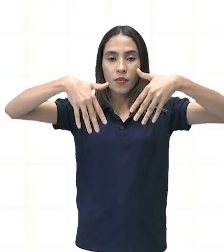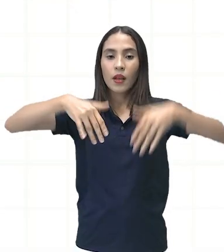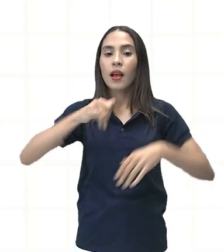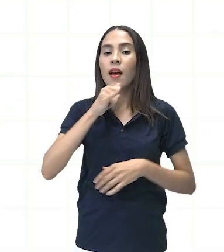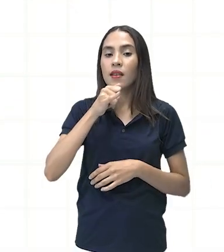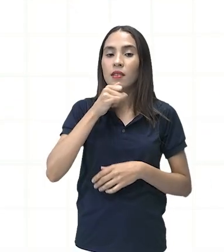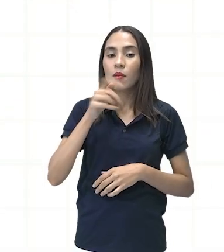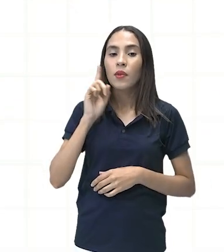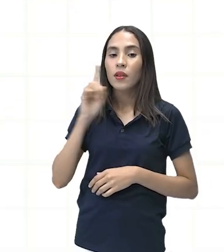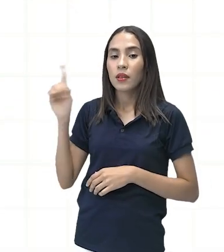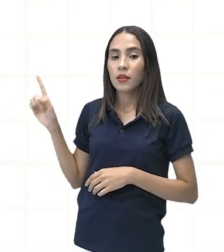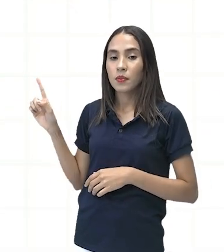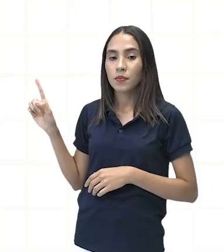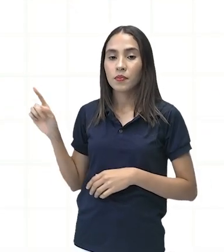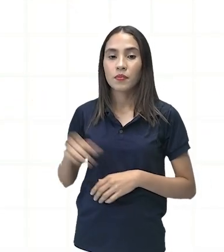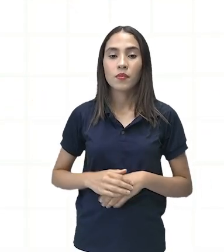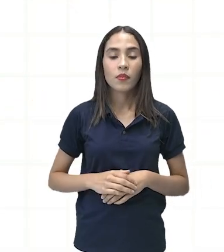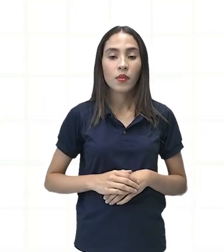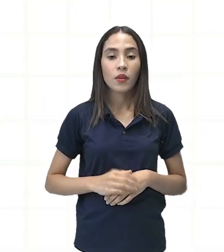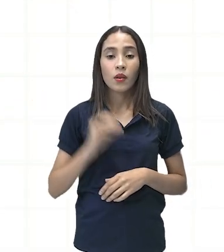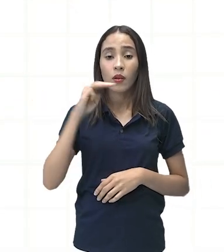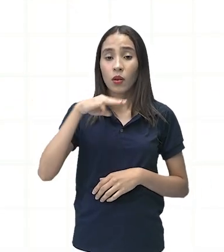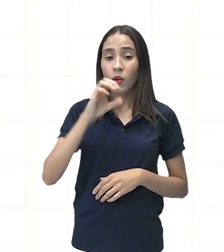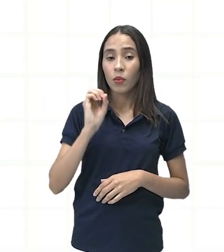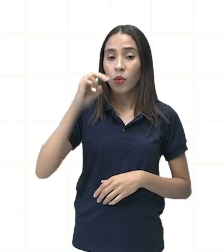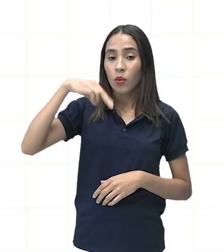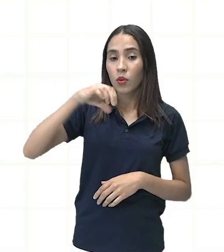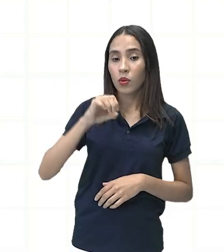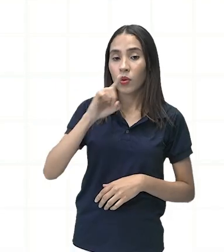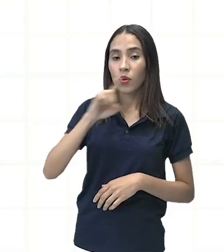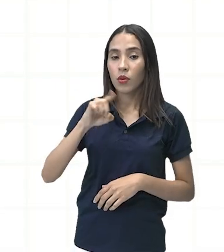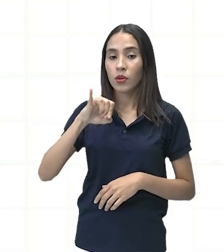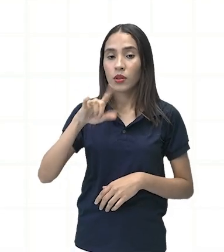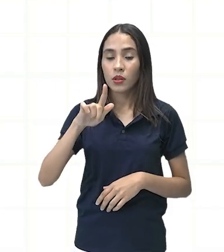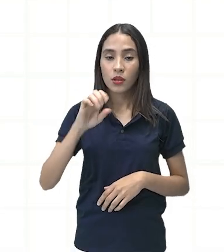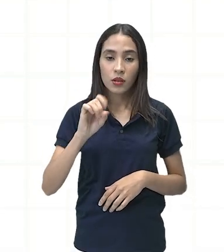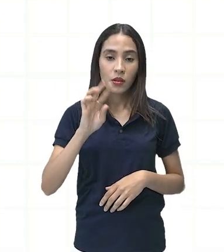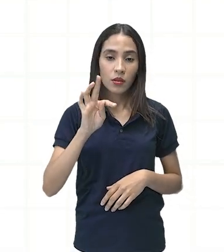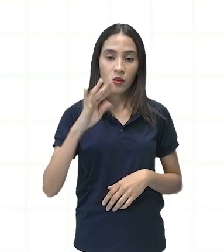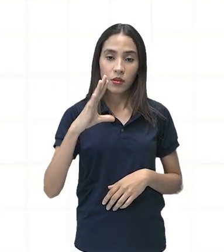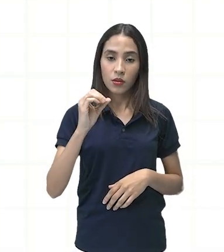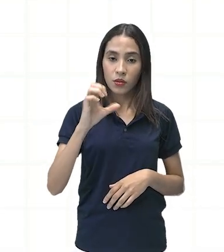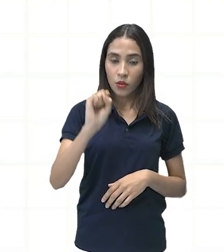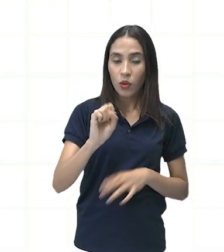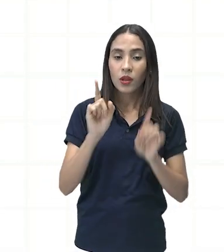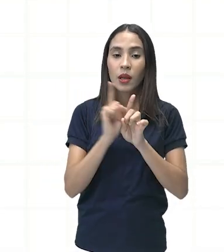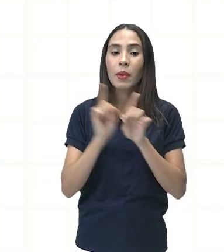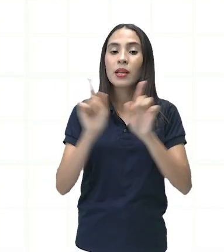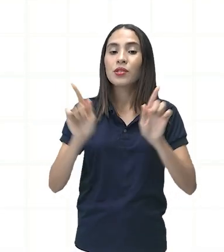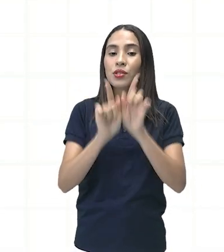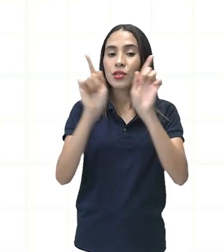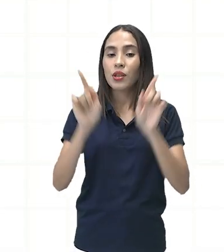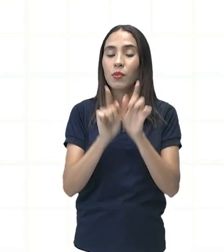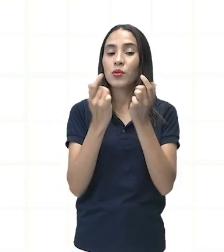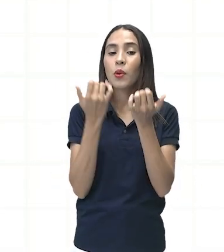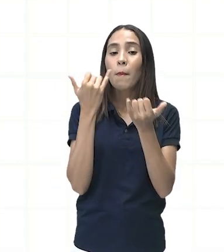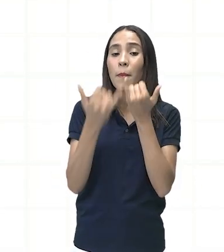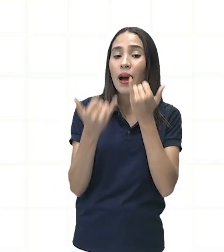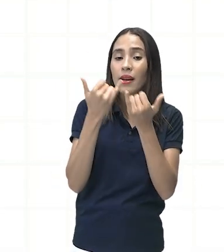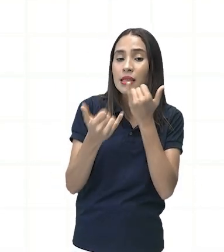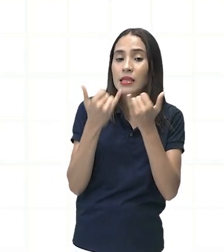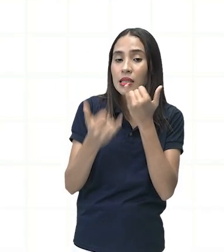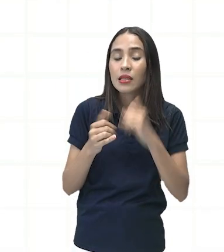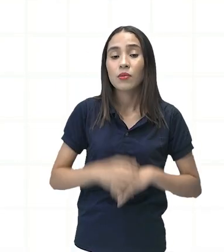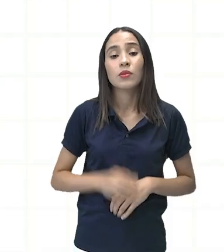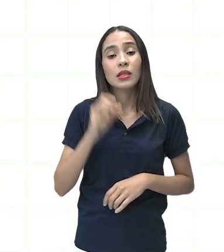descendência. Então, aqui, ó, gêmeos monozigóticos, também conhecidos como gêmeos idênticos. Já quando